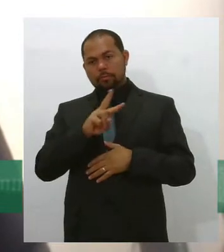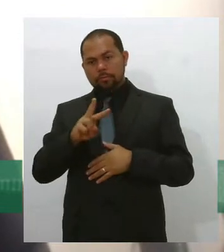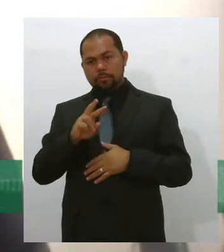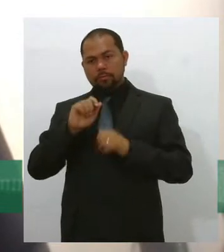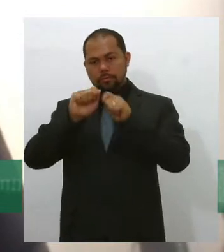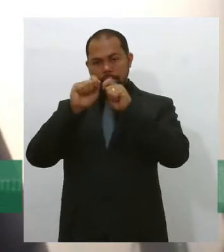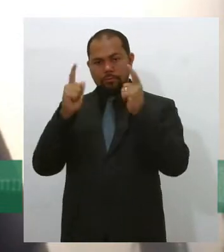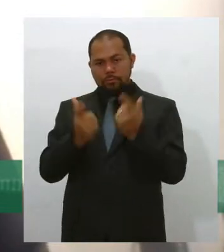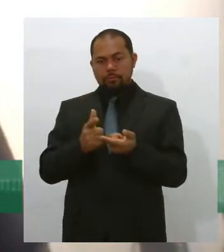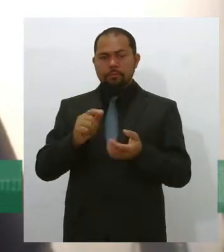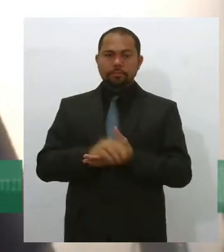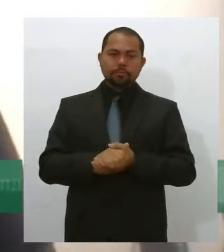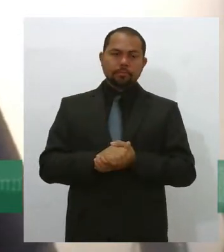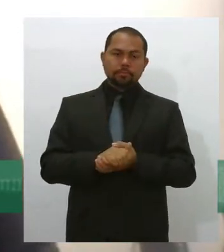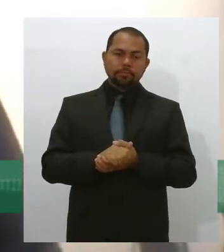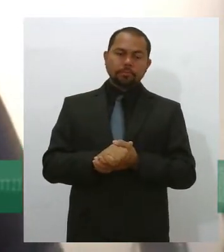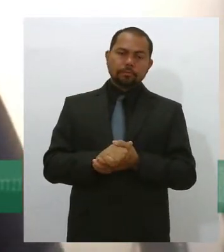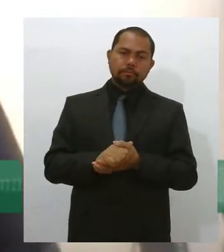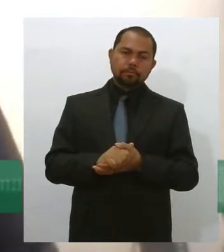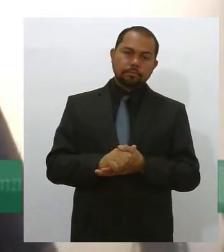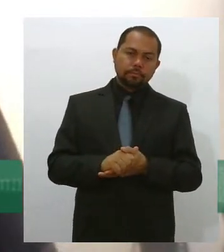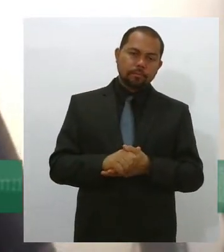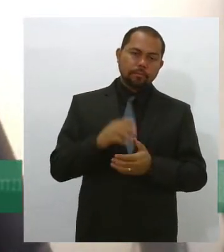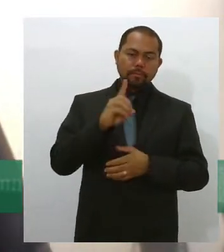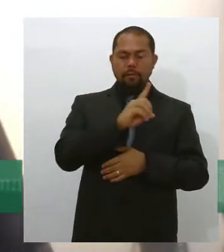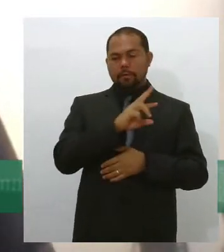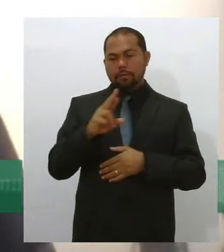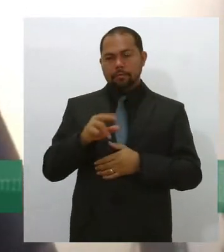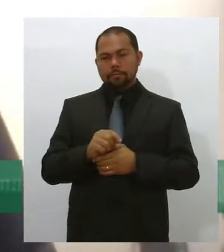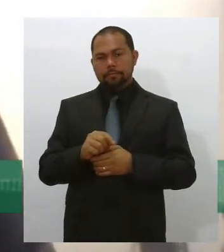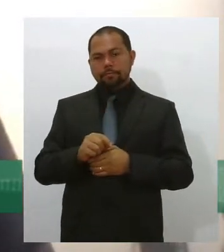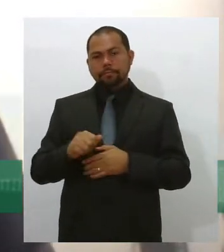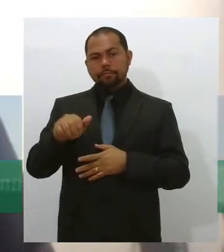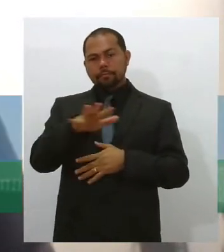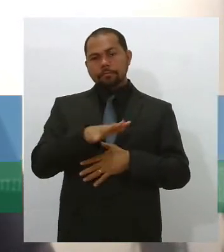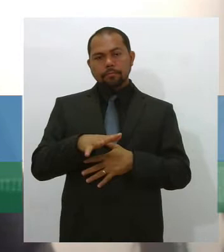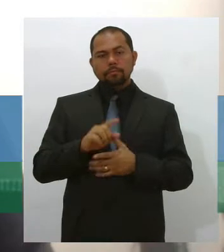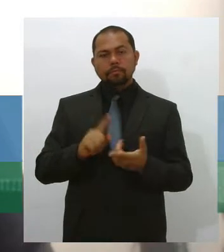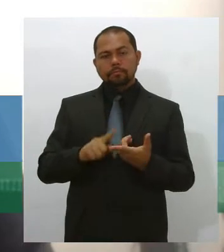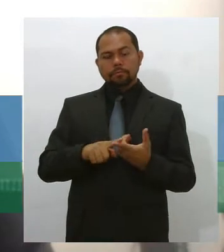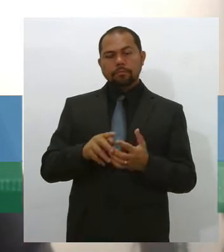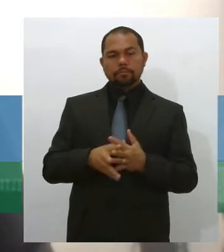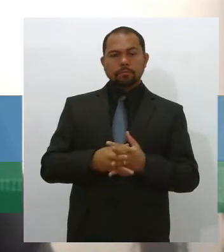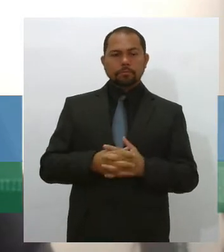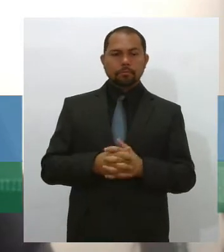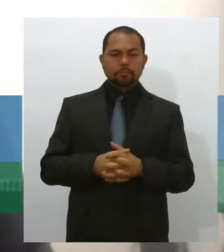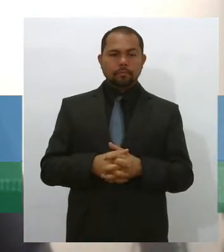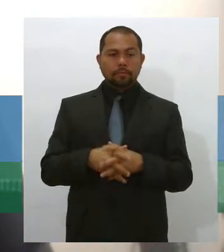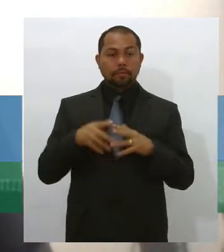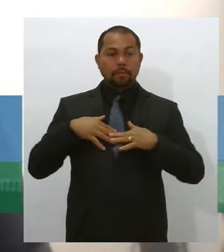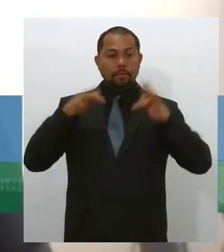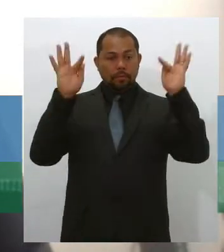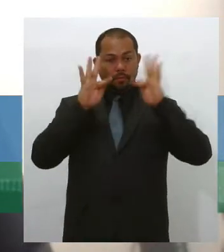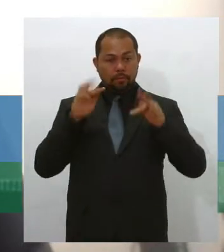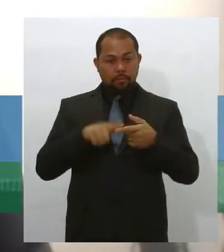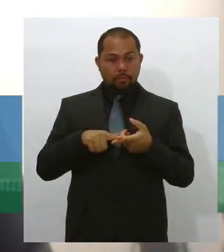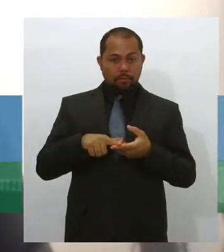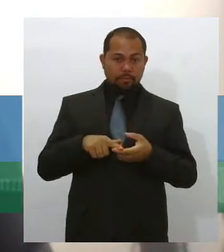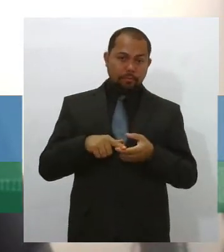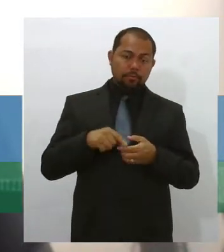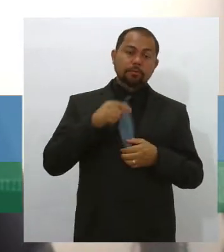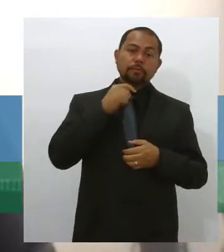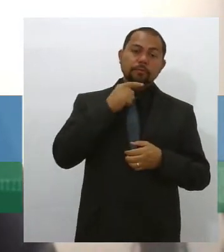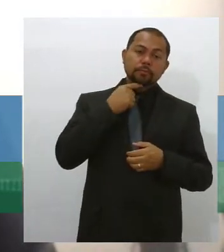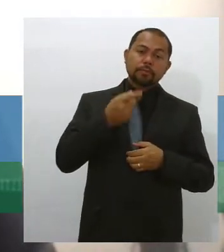aos produtores e os colegas de maneira geral também mas eu tô muito feliz de tá aqui dialogando com você sobre isso e